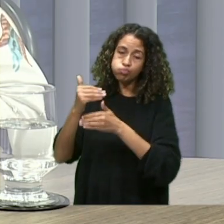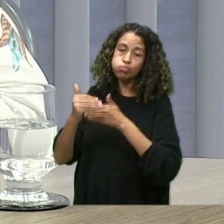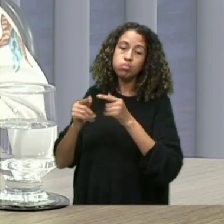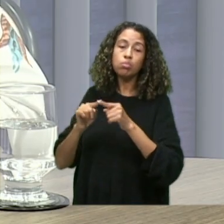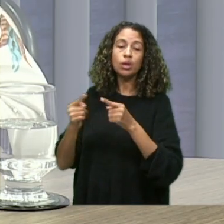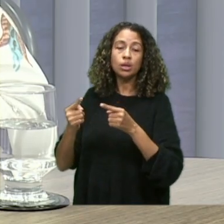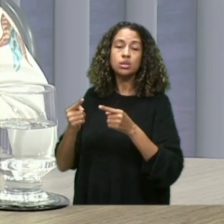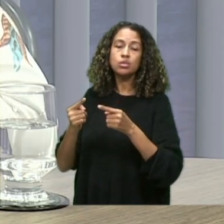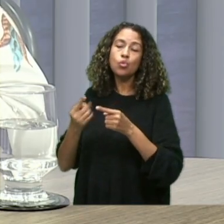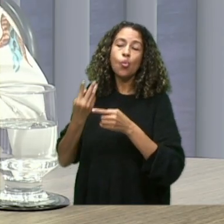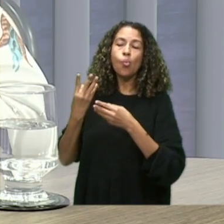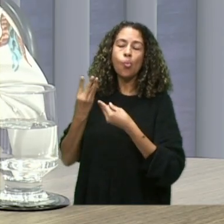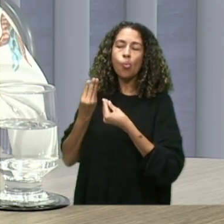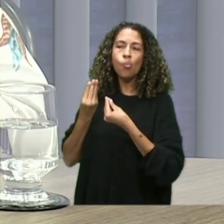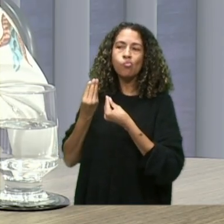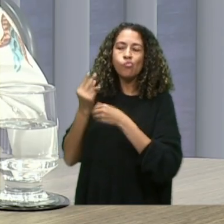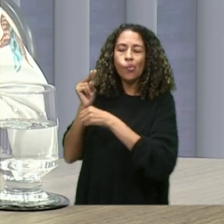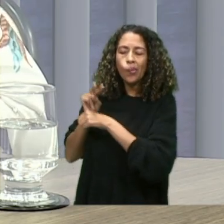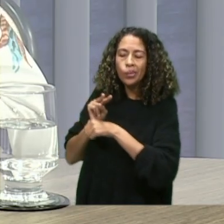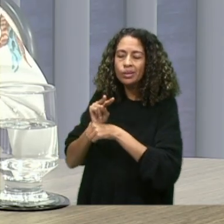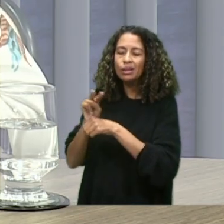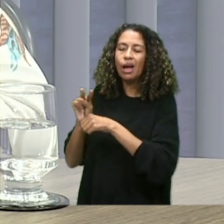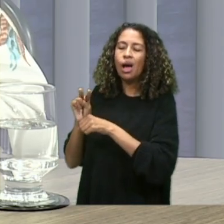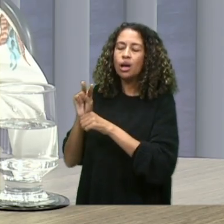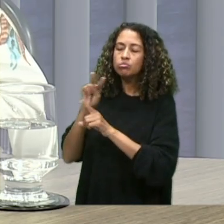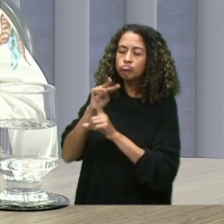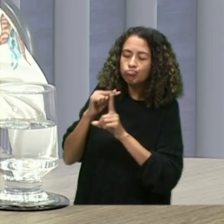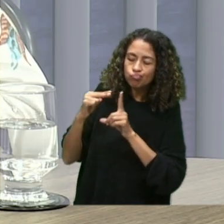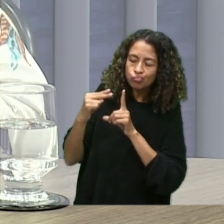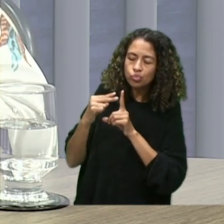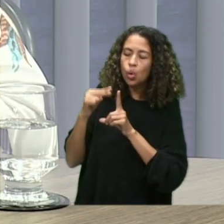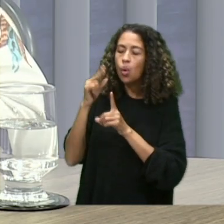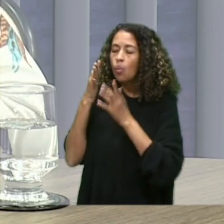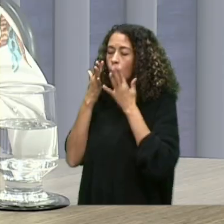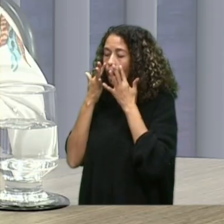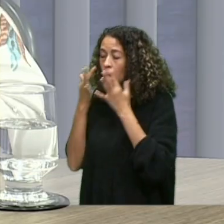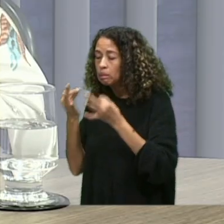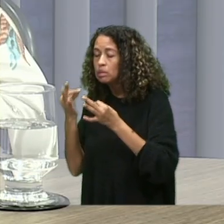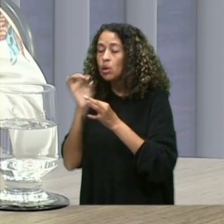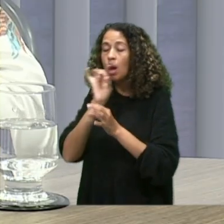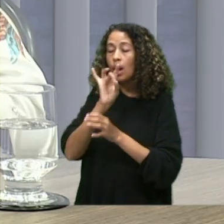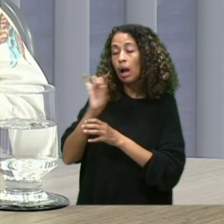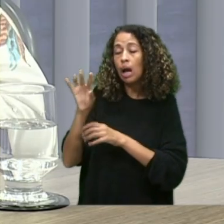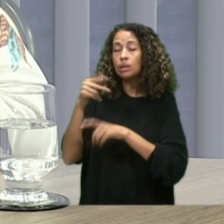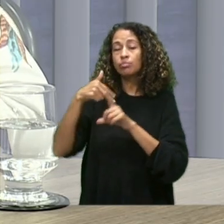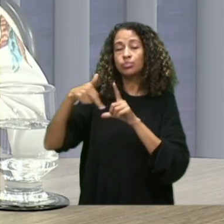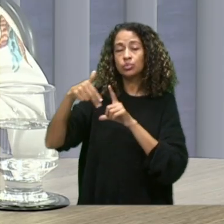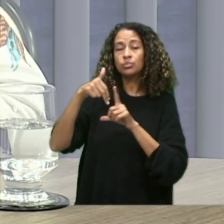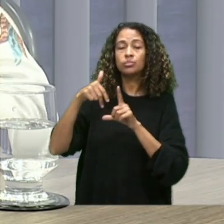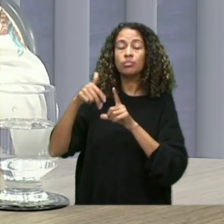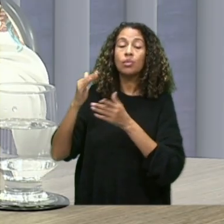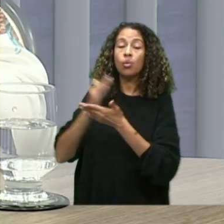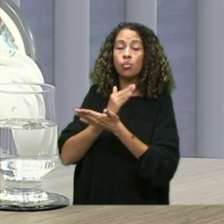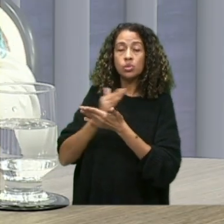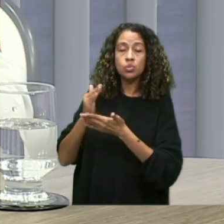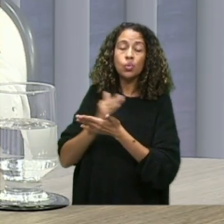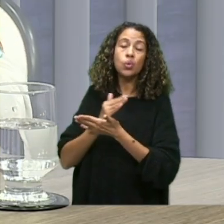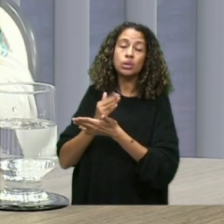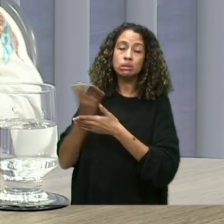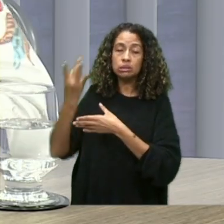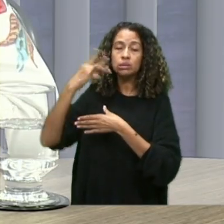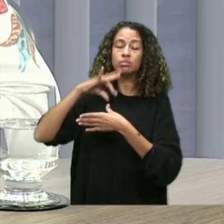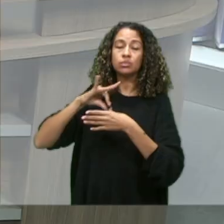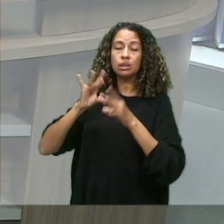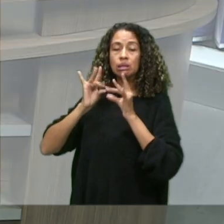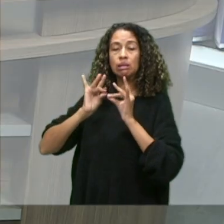com bastante zelo. Assim, os personagens, a forma de olhar dos personagens, algumas coisinhas dentro do livro que só algumas pessoas perceberam, mas conforme eu